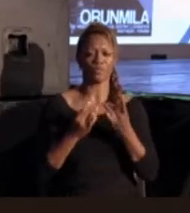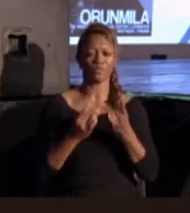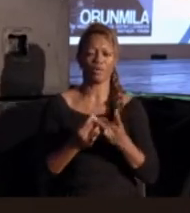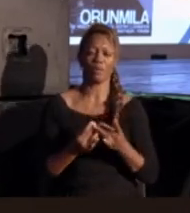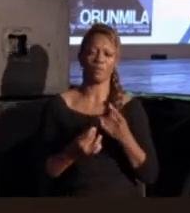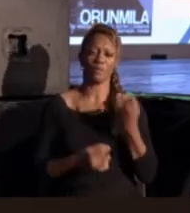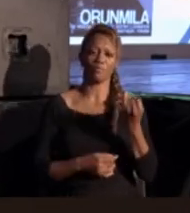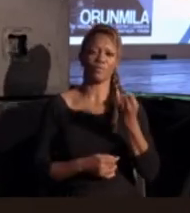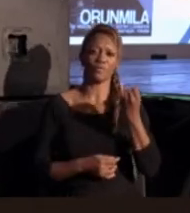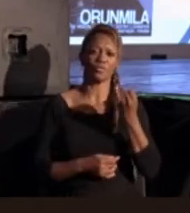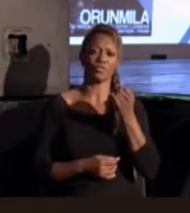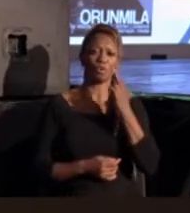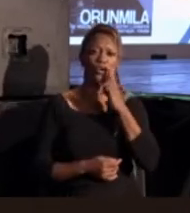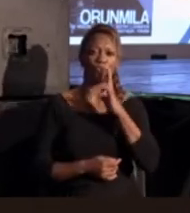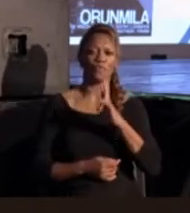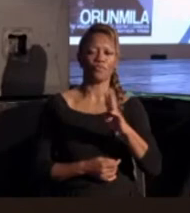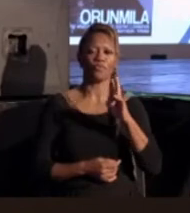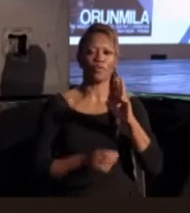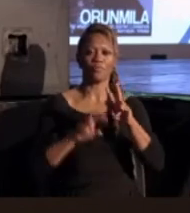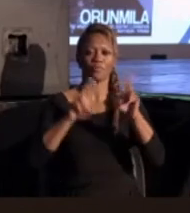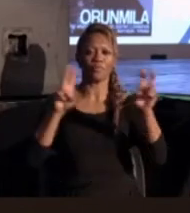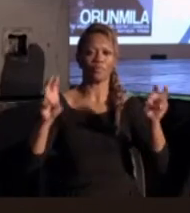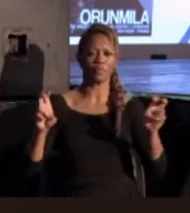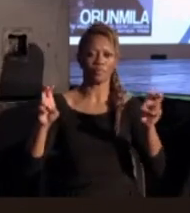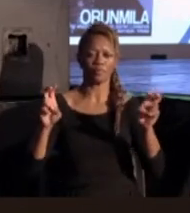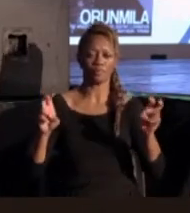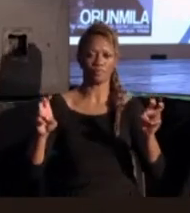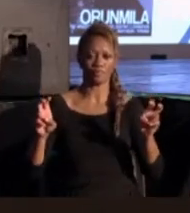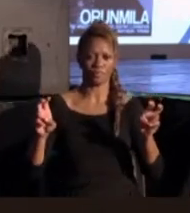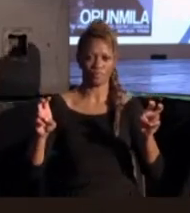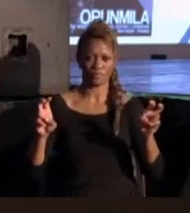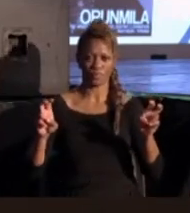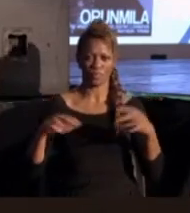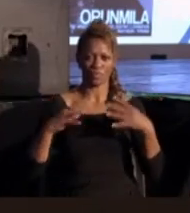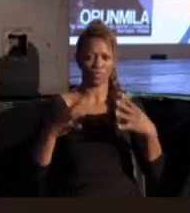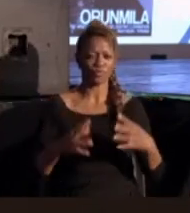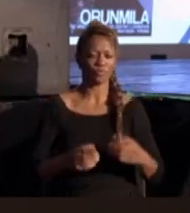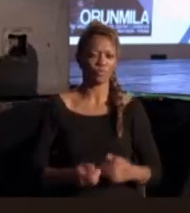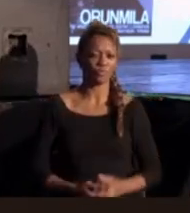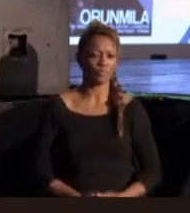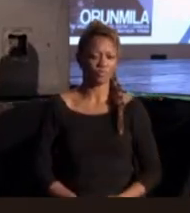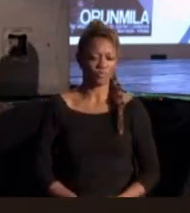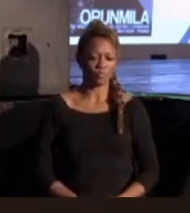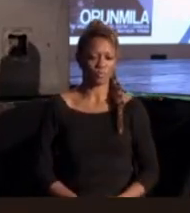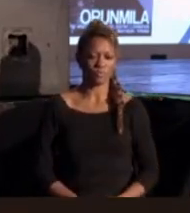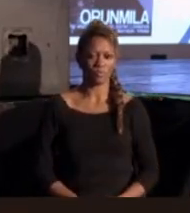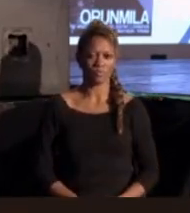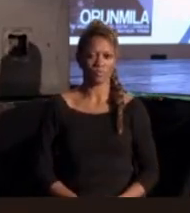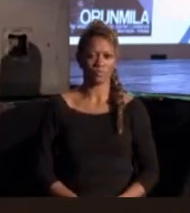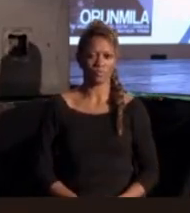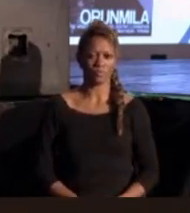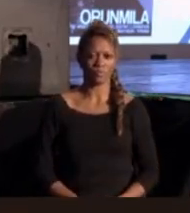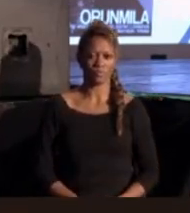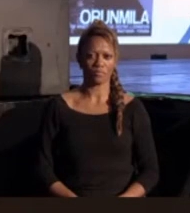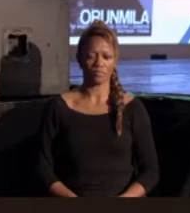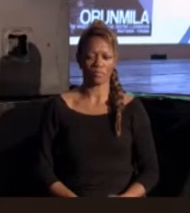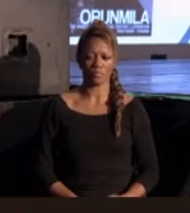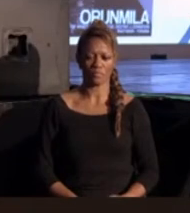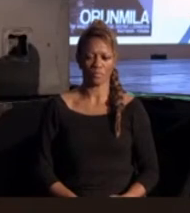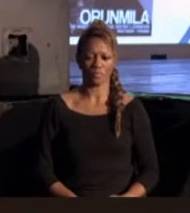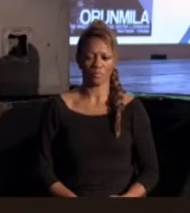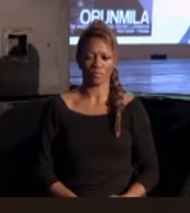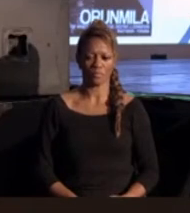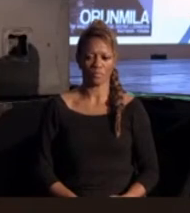delas para falar de um tema, né, dessa encruzilhada da boca. Existia um rei